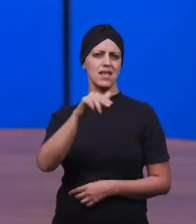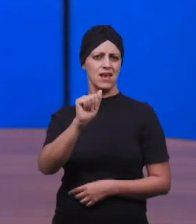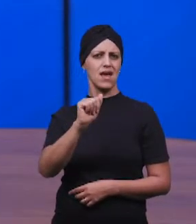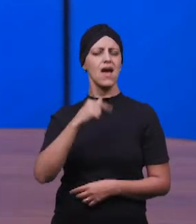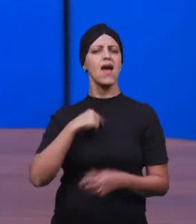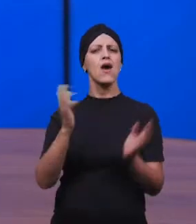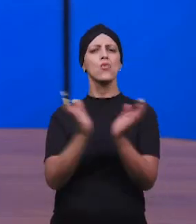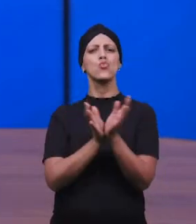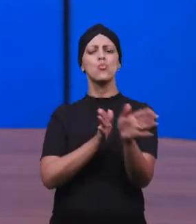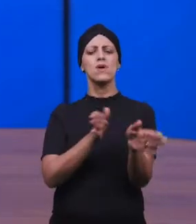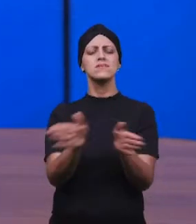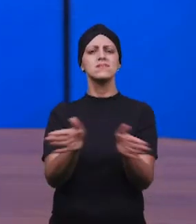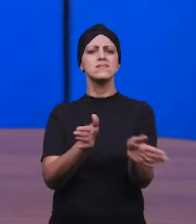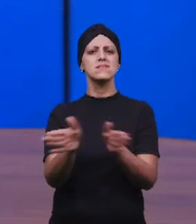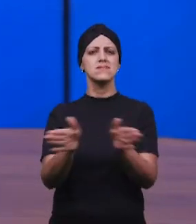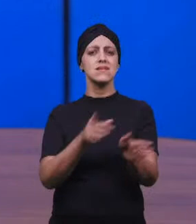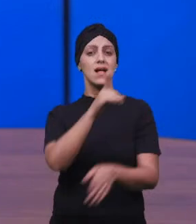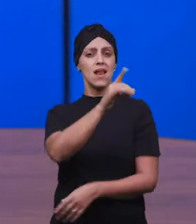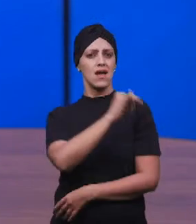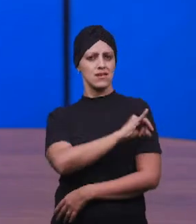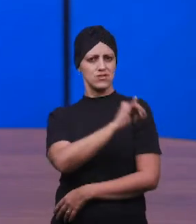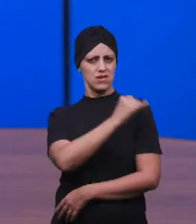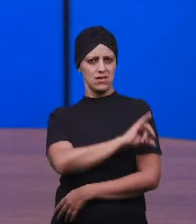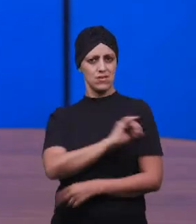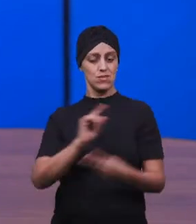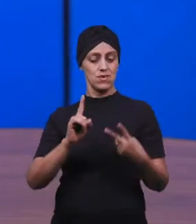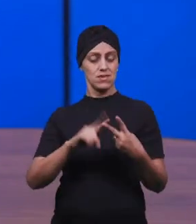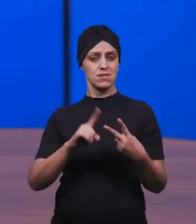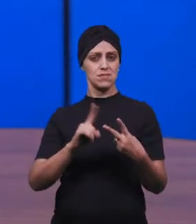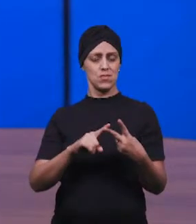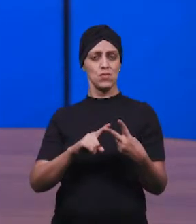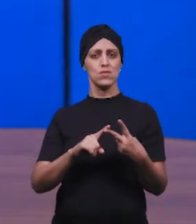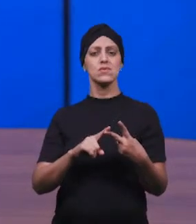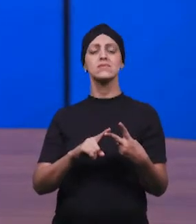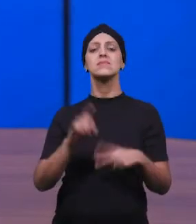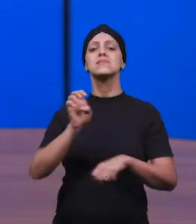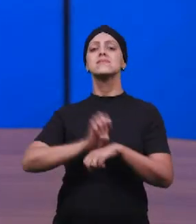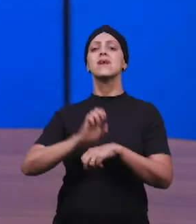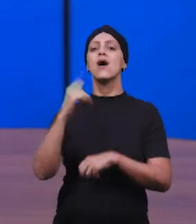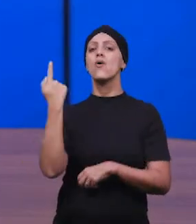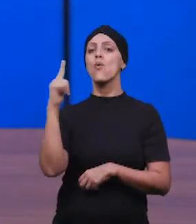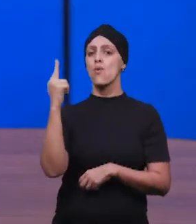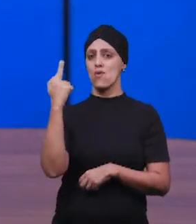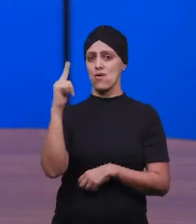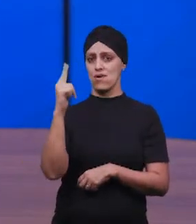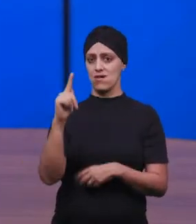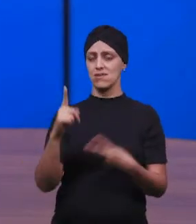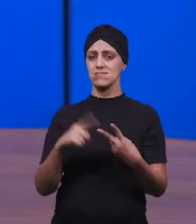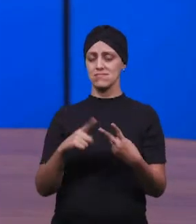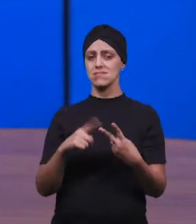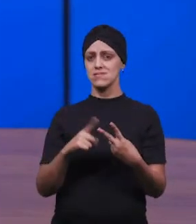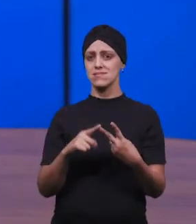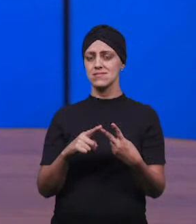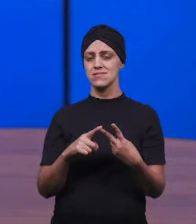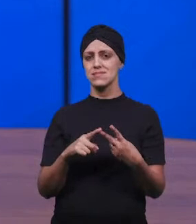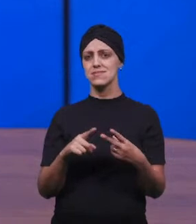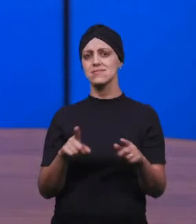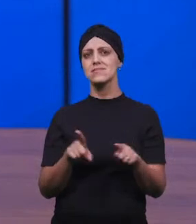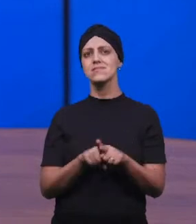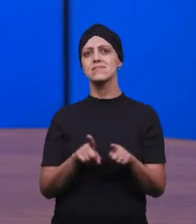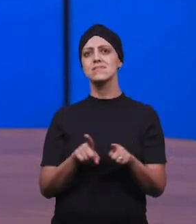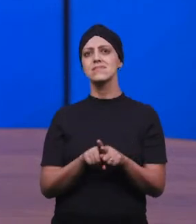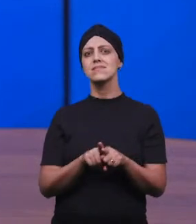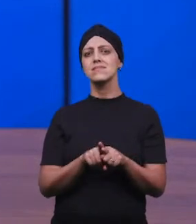grupo de acessibilidade da nossa igreja lá na cidade do Rio de Janeiro. Logo depois, nós vamos ao estado de Goiás. E lá em Goiás, a resposta